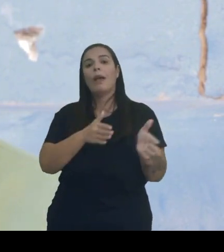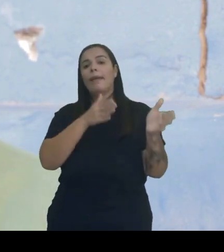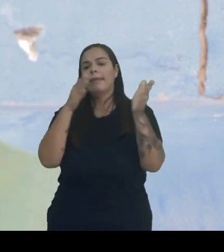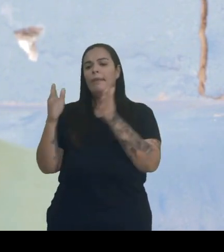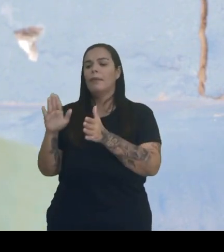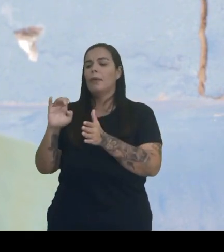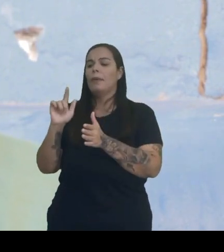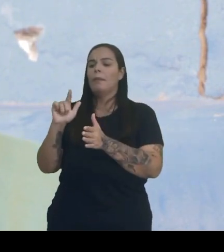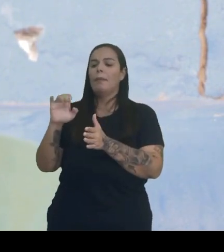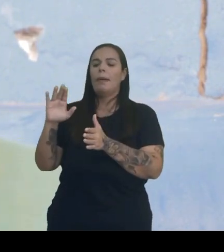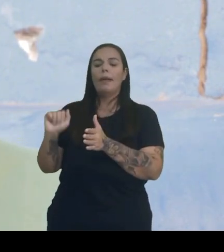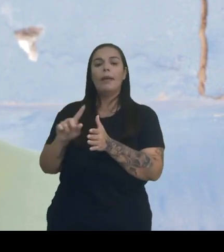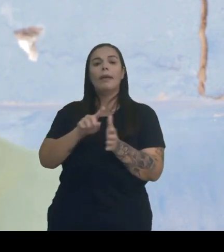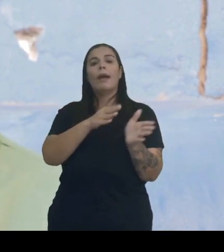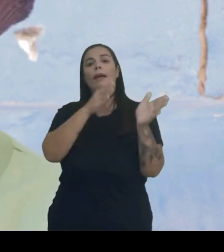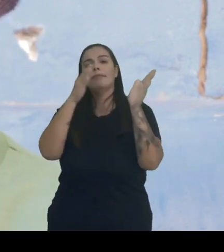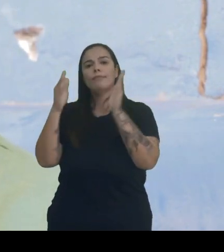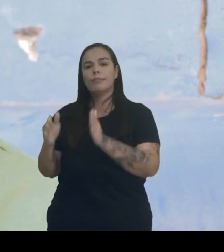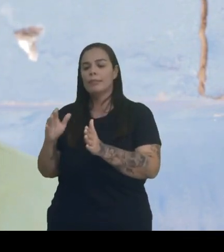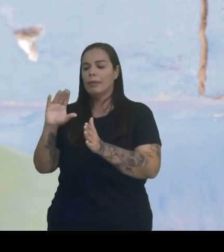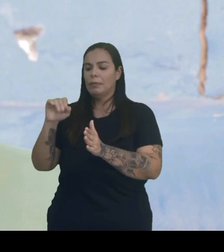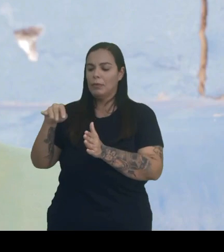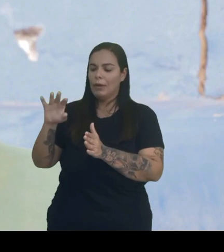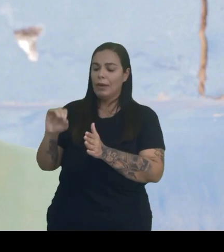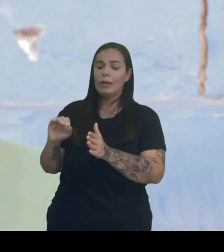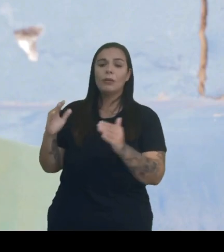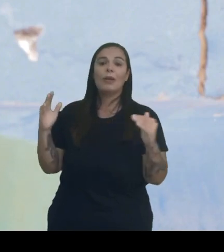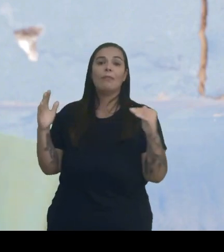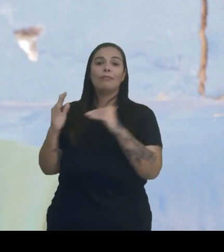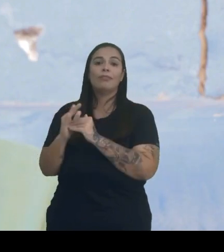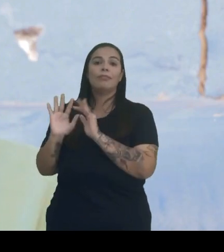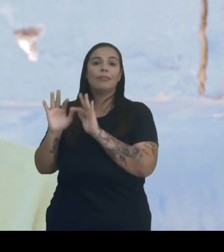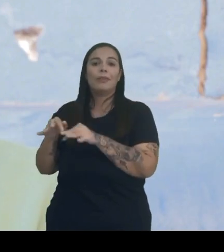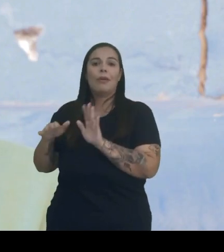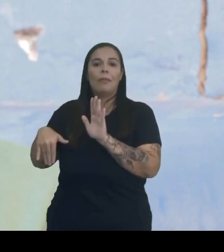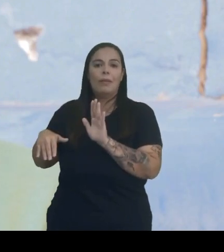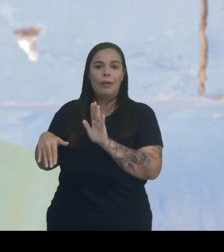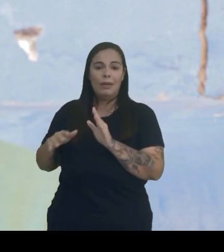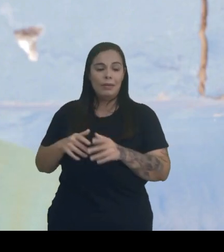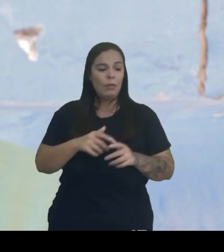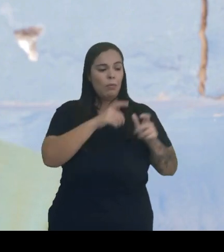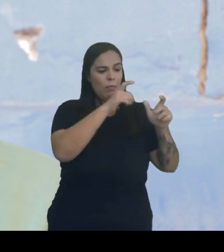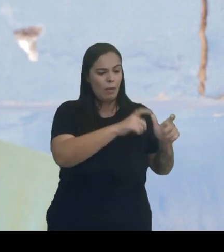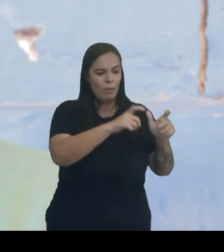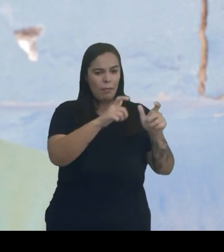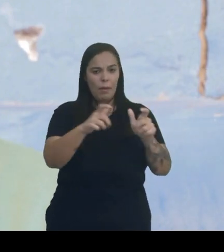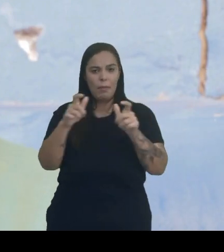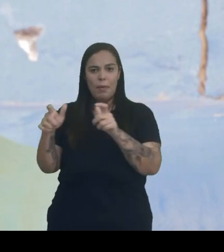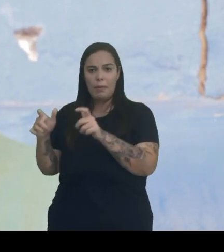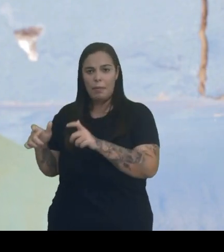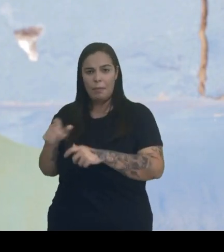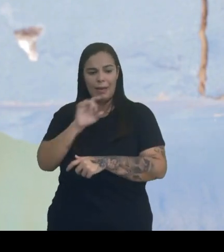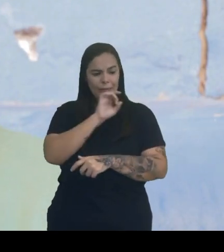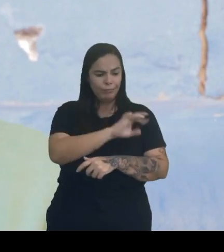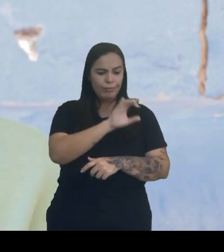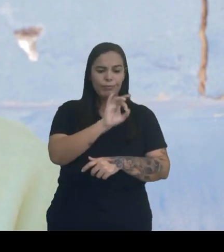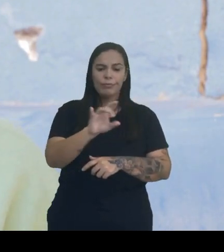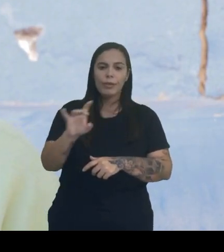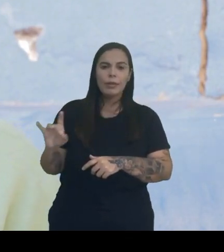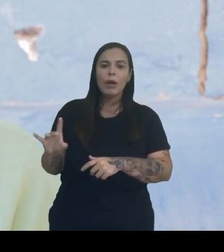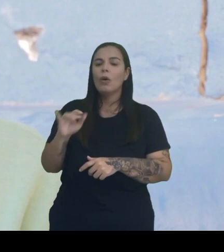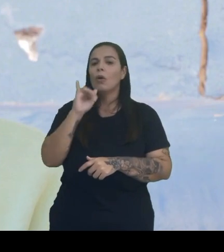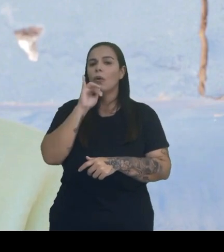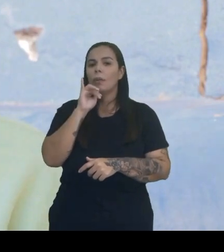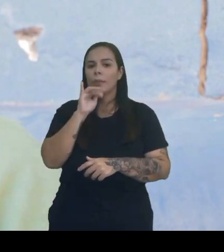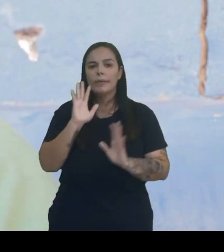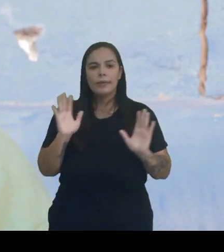Baleia e depois vinha o Canto, que é o final da praia. Então, todo lugar desse, se você quisesse, por exemplo, se você quisesse, vou tomar um lance aqui no